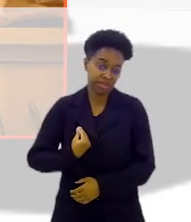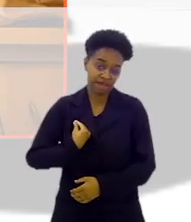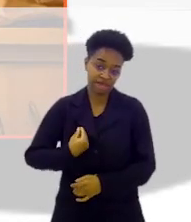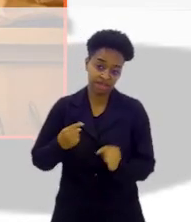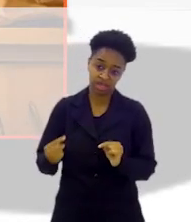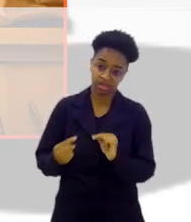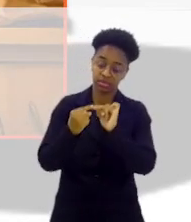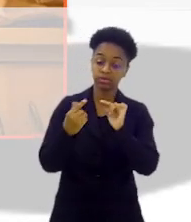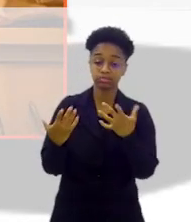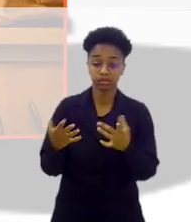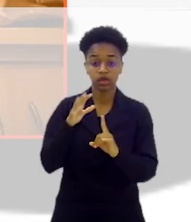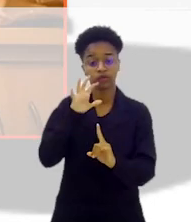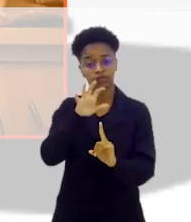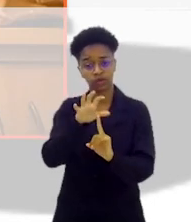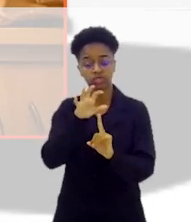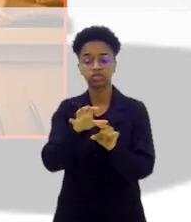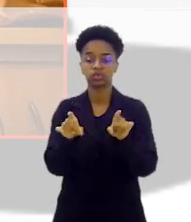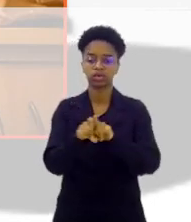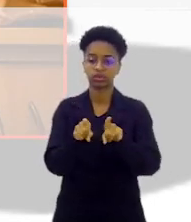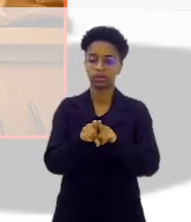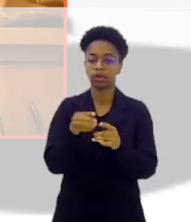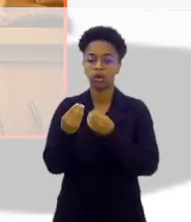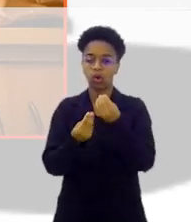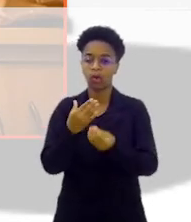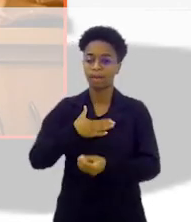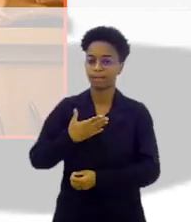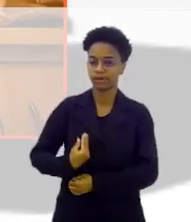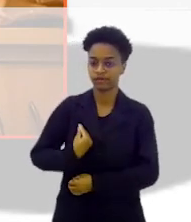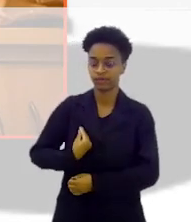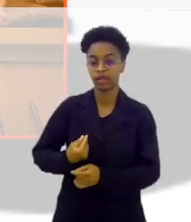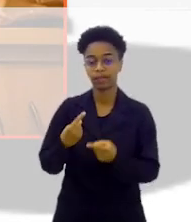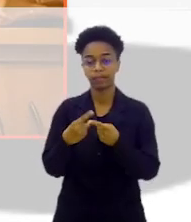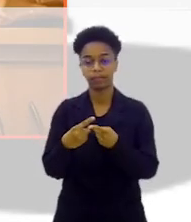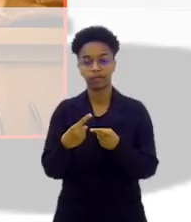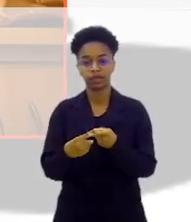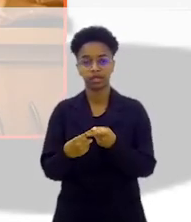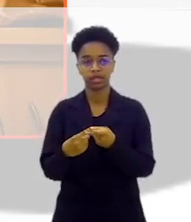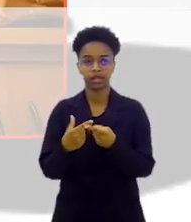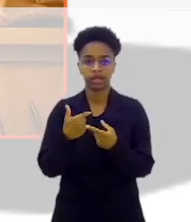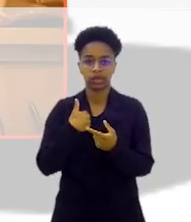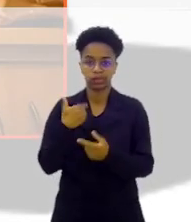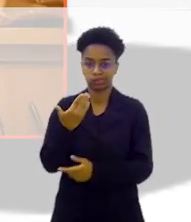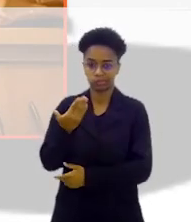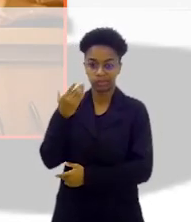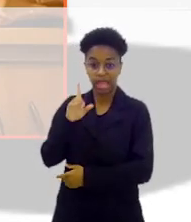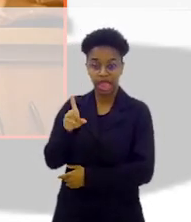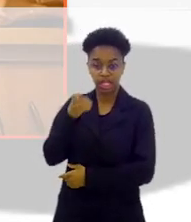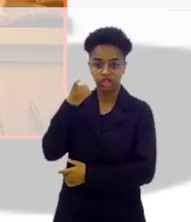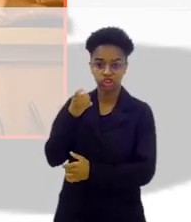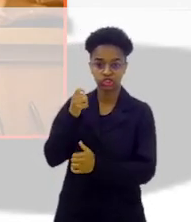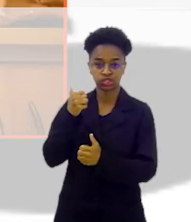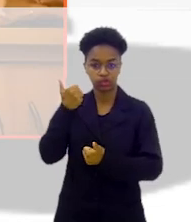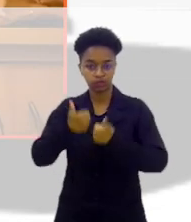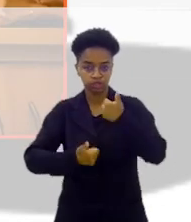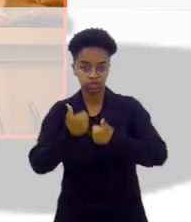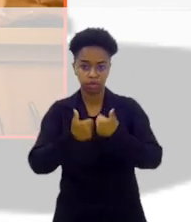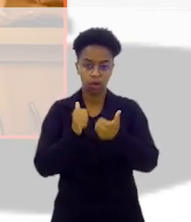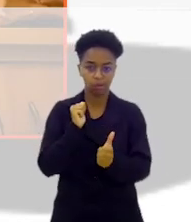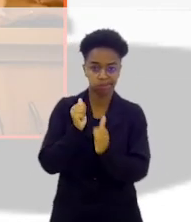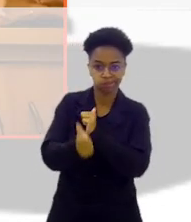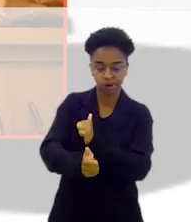E isso impactou demais na minha vida, porque Eu, que era um jogador de